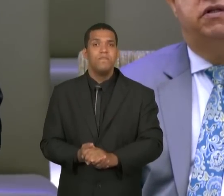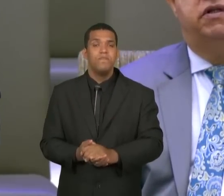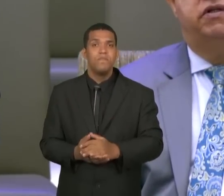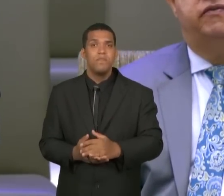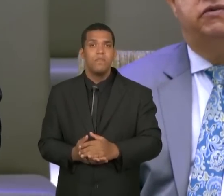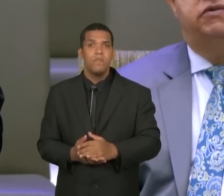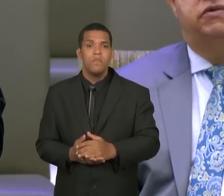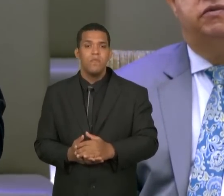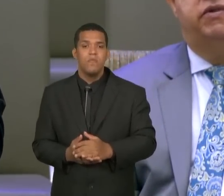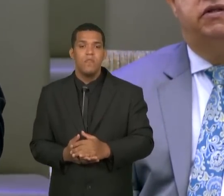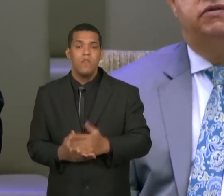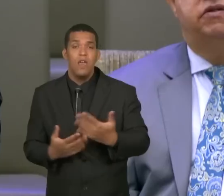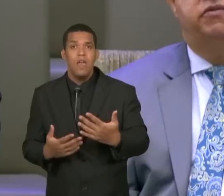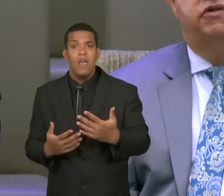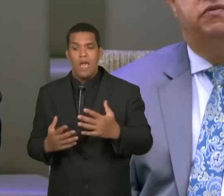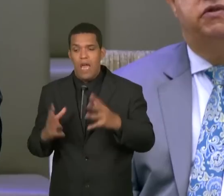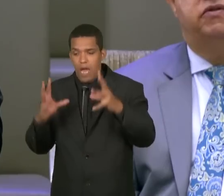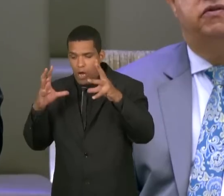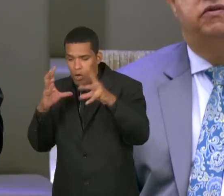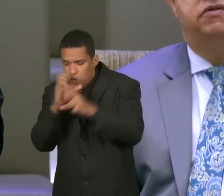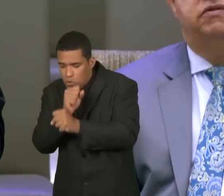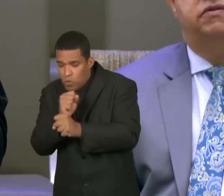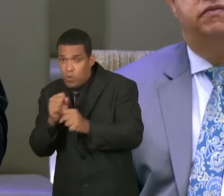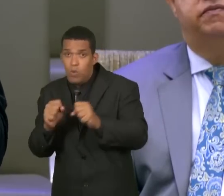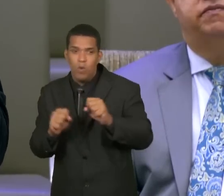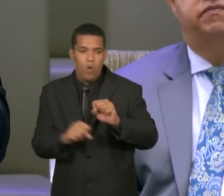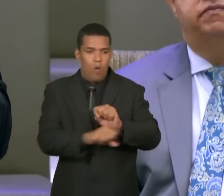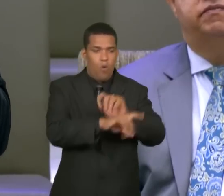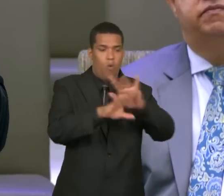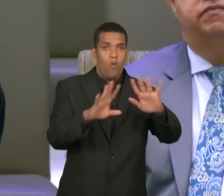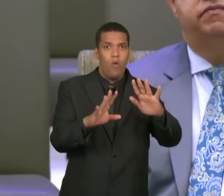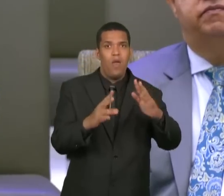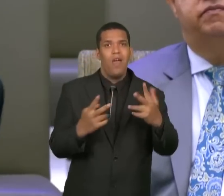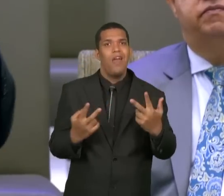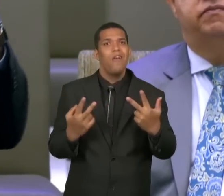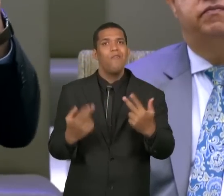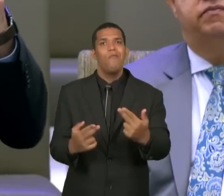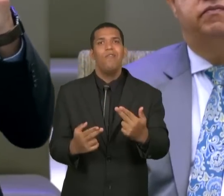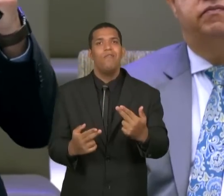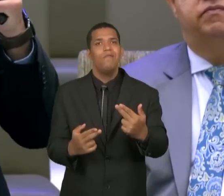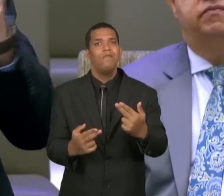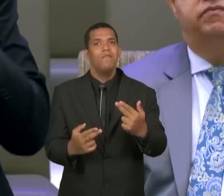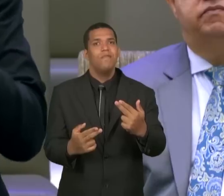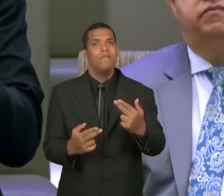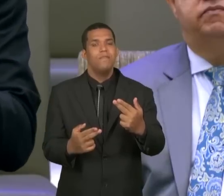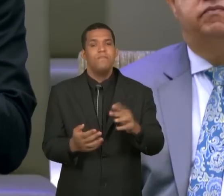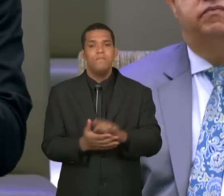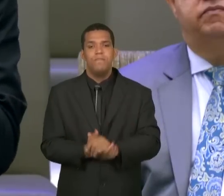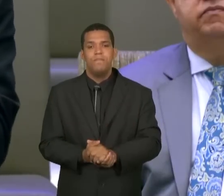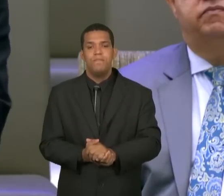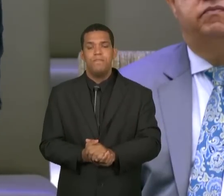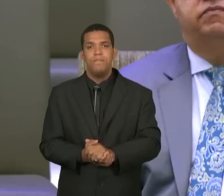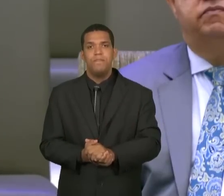ti as trevas e a luz são as mesmas coisas